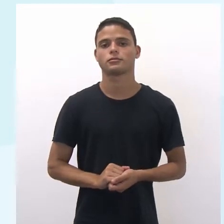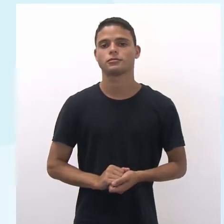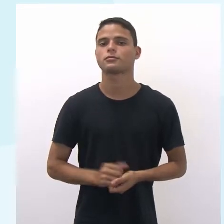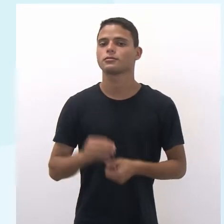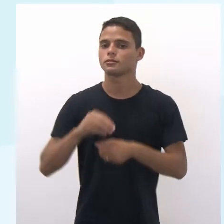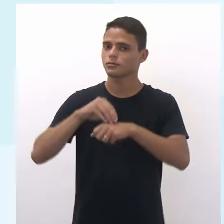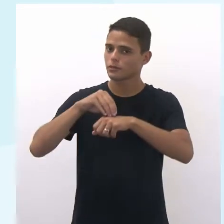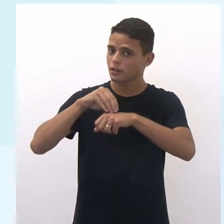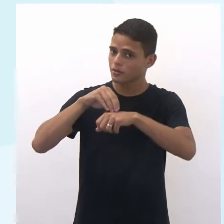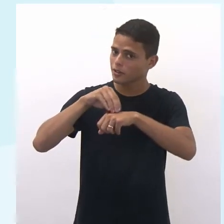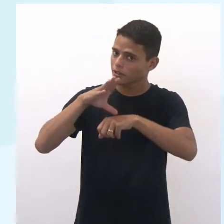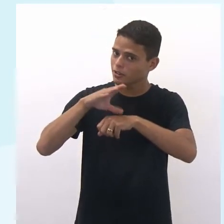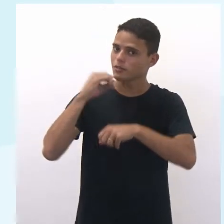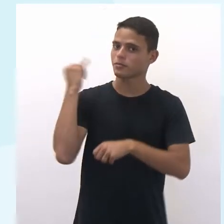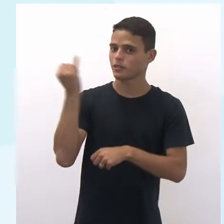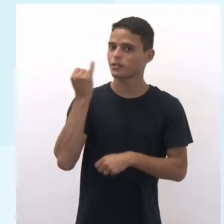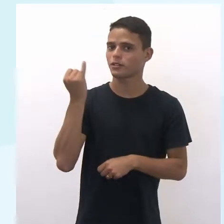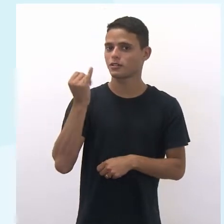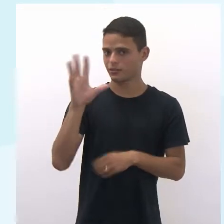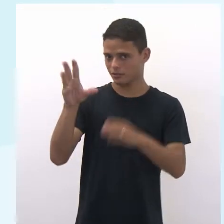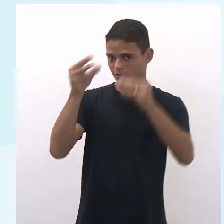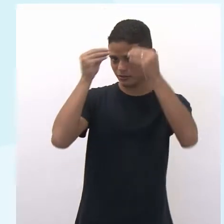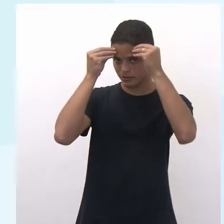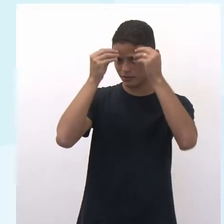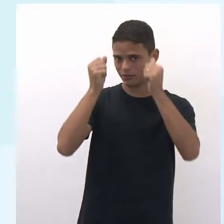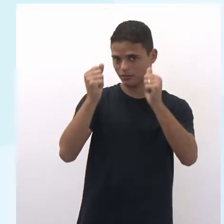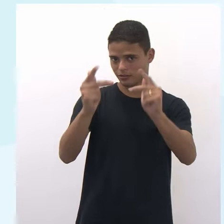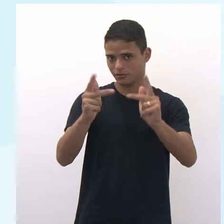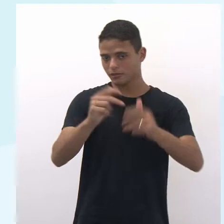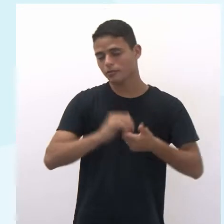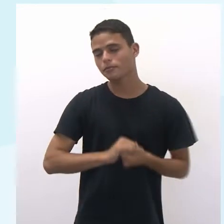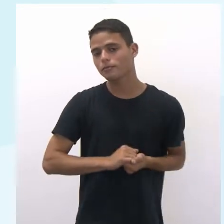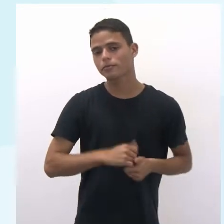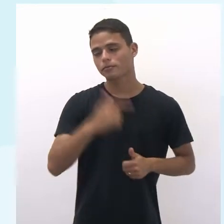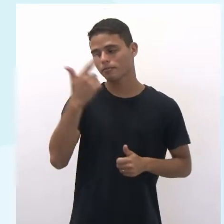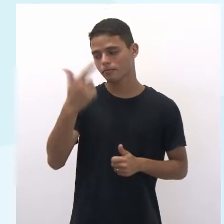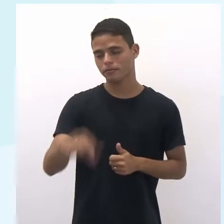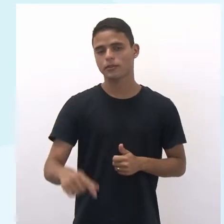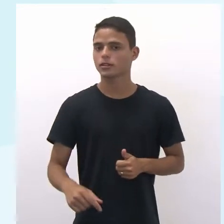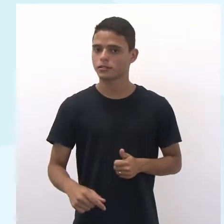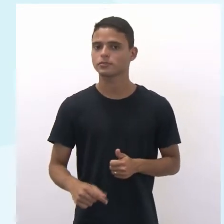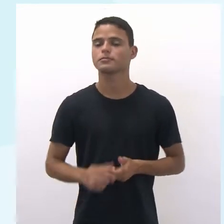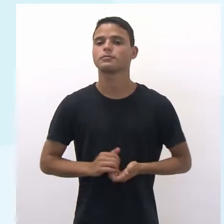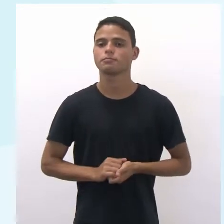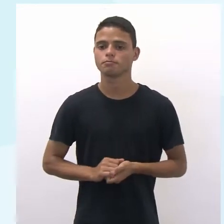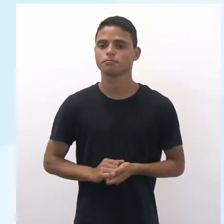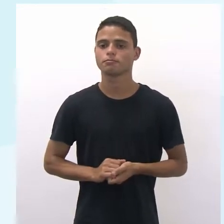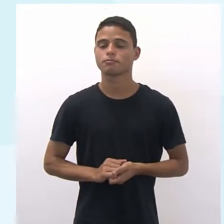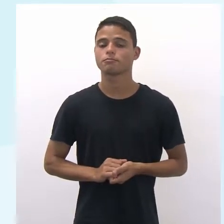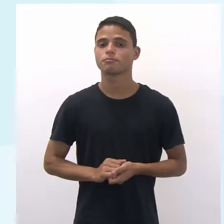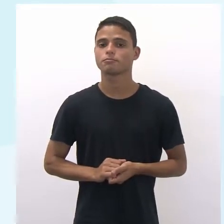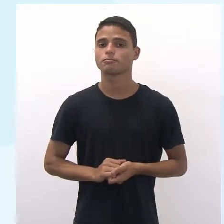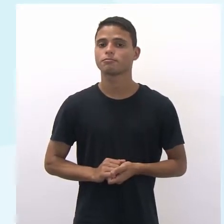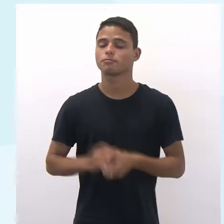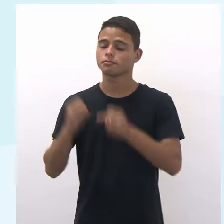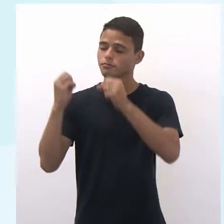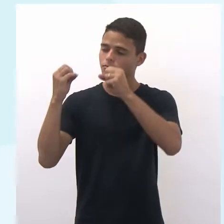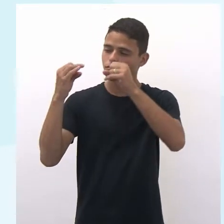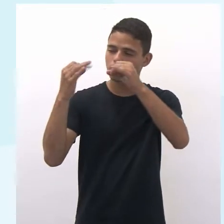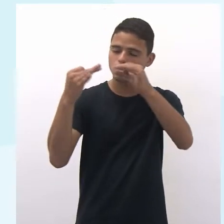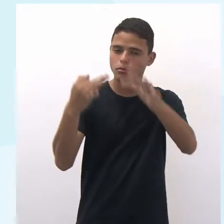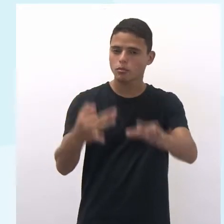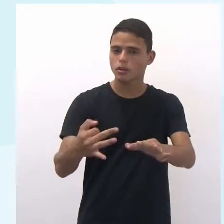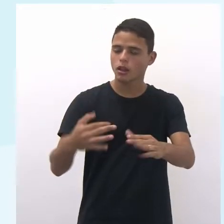dica preciosa também. E o próximo ponto é ensinar sobre a condução da narrativa,